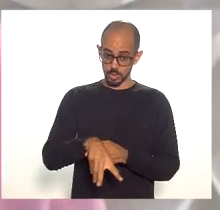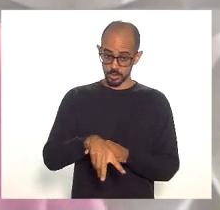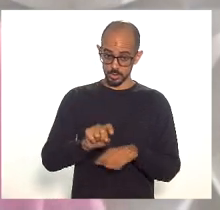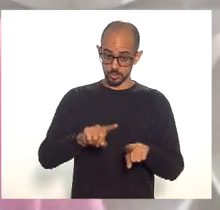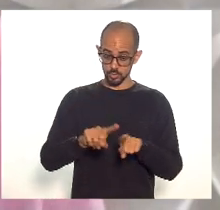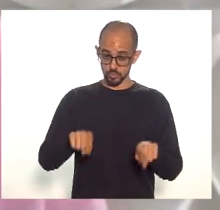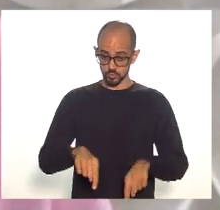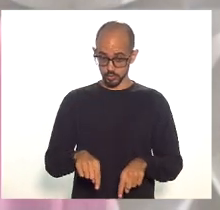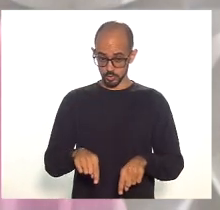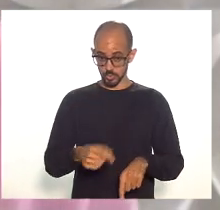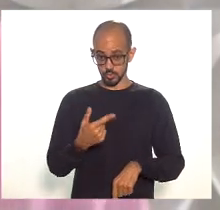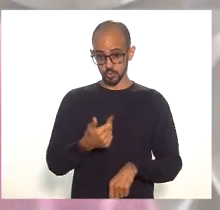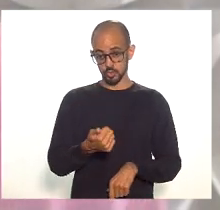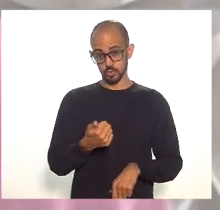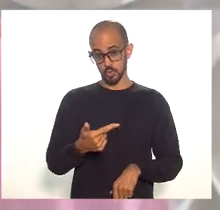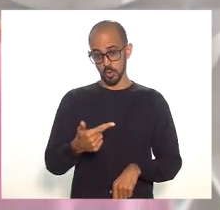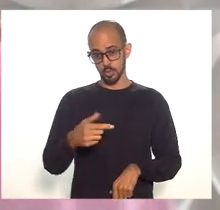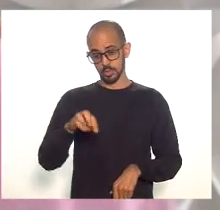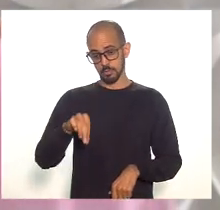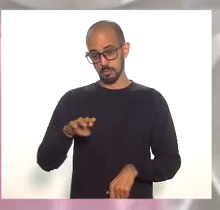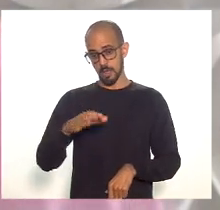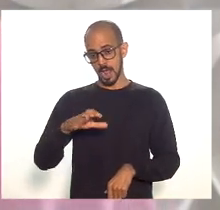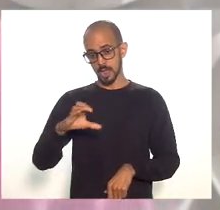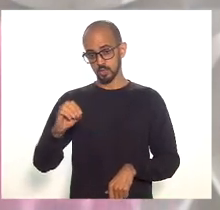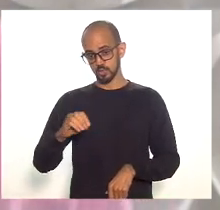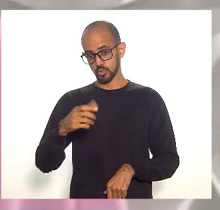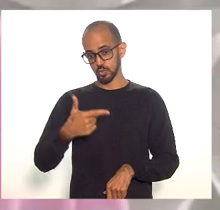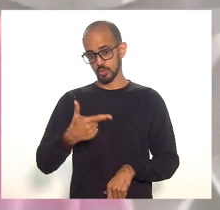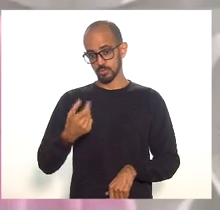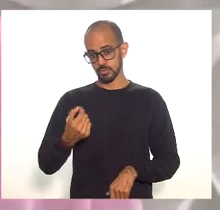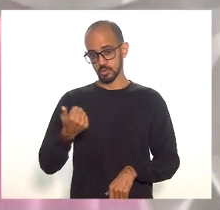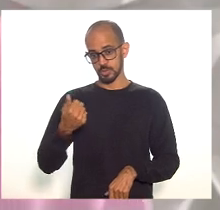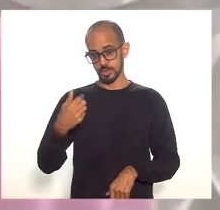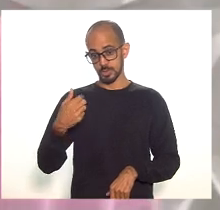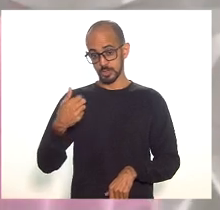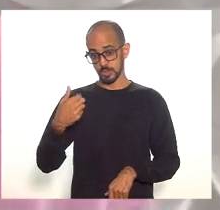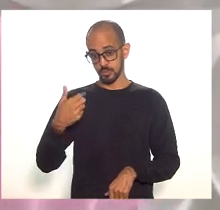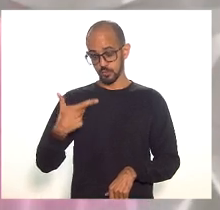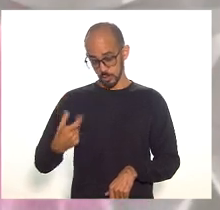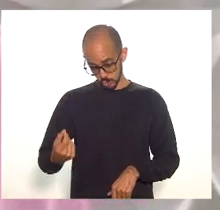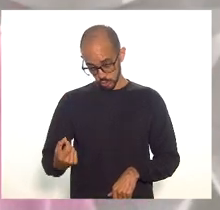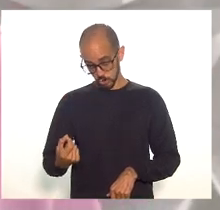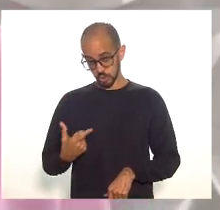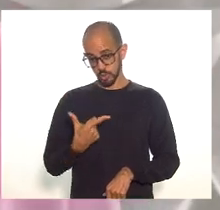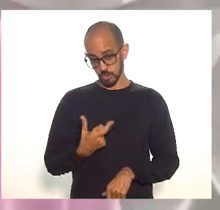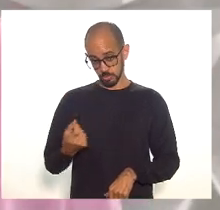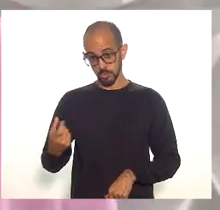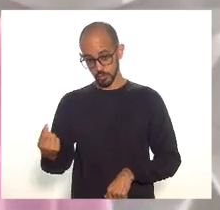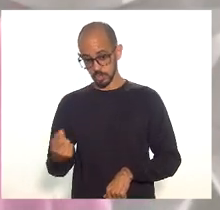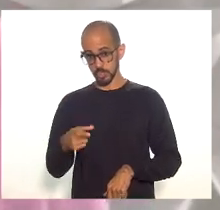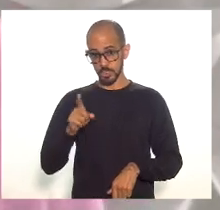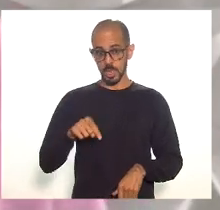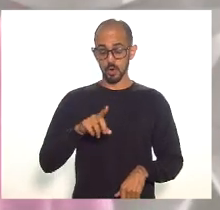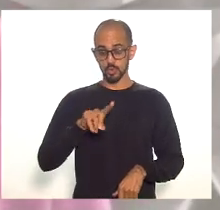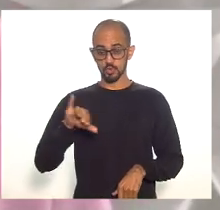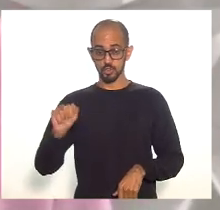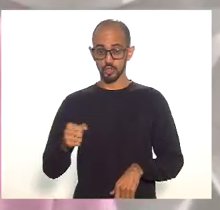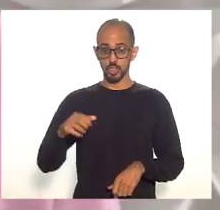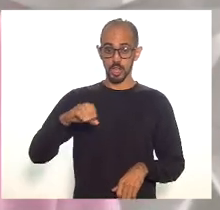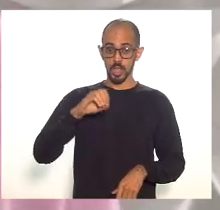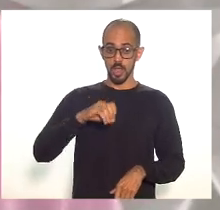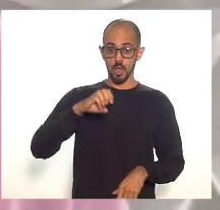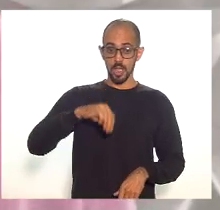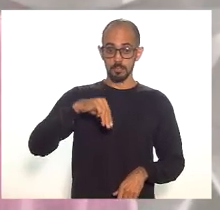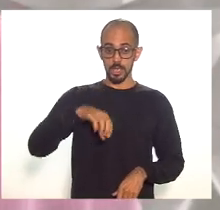partir da data de 12 de março de 2019, perdão, de 2020, que foi a data que a Organização Mundial de